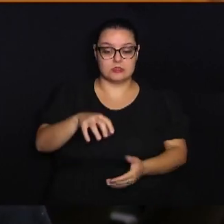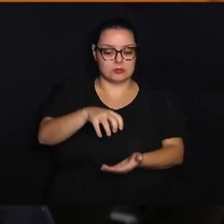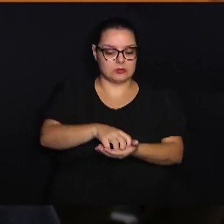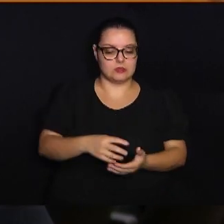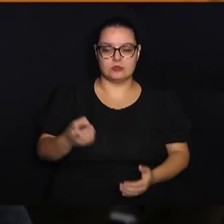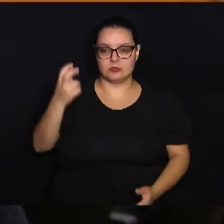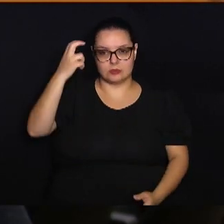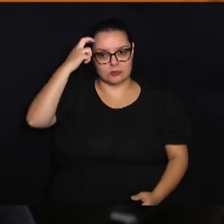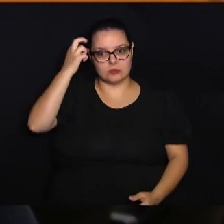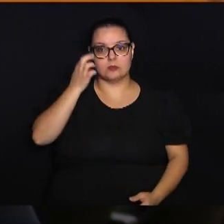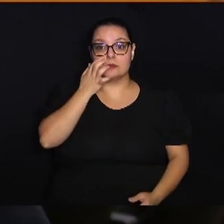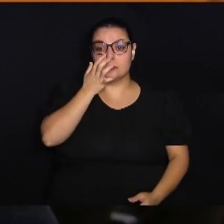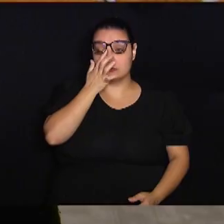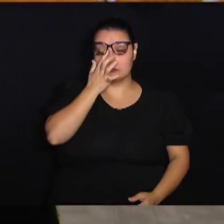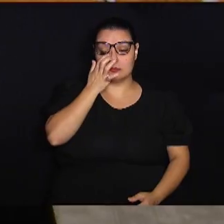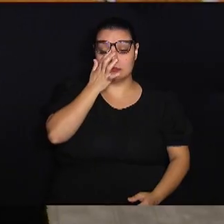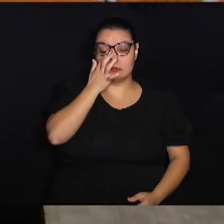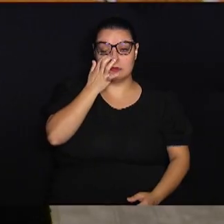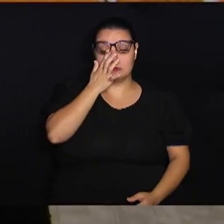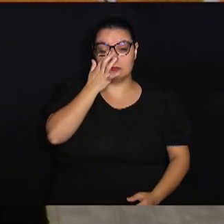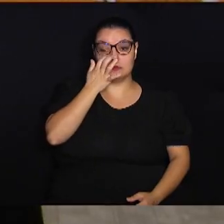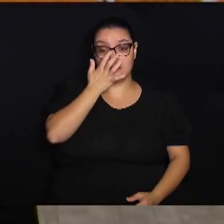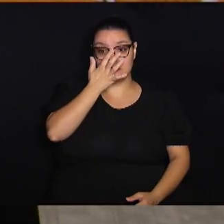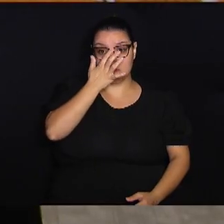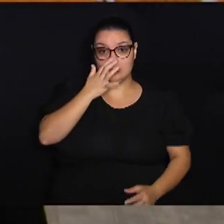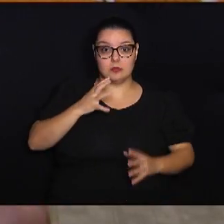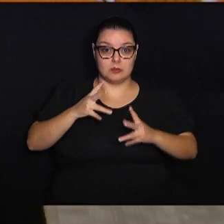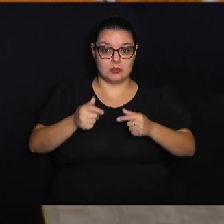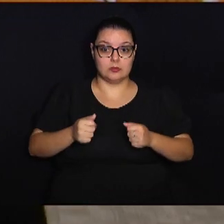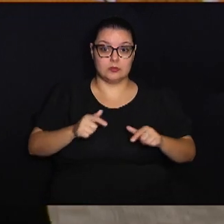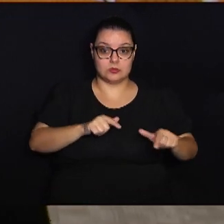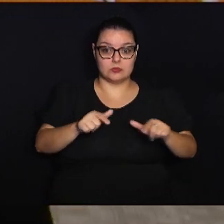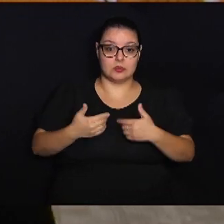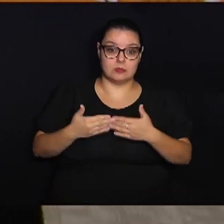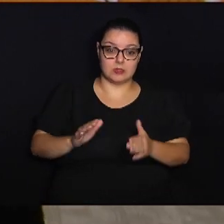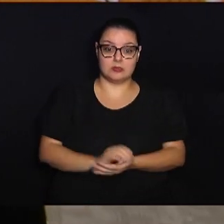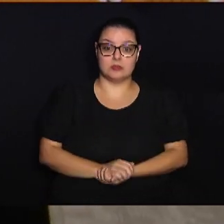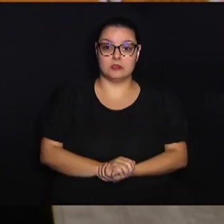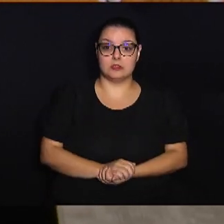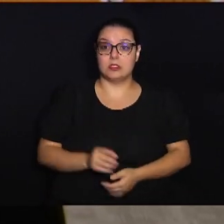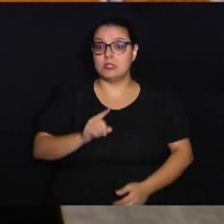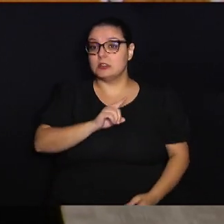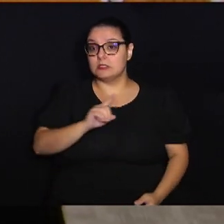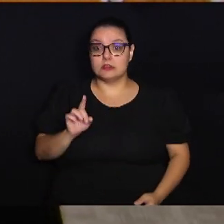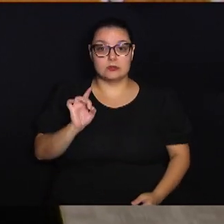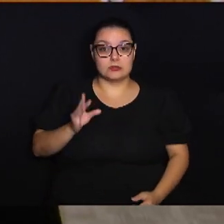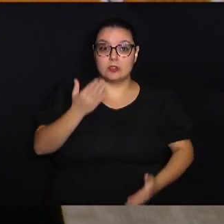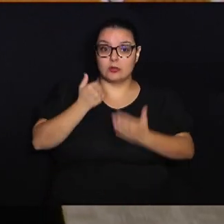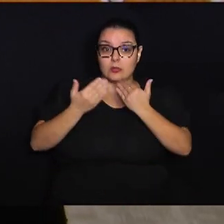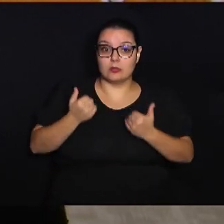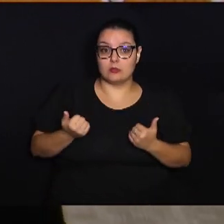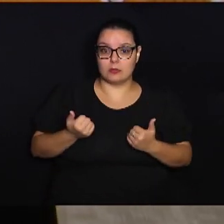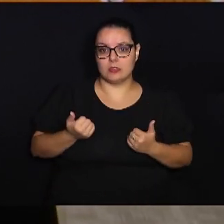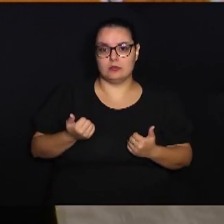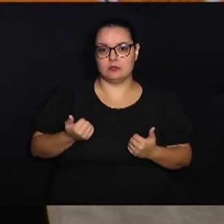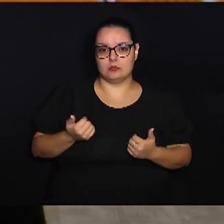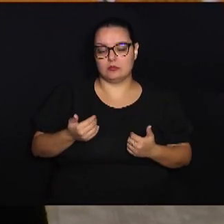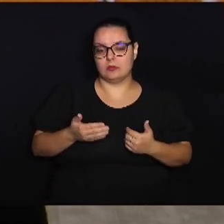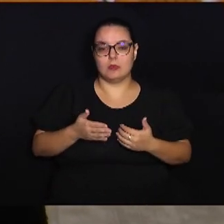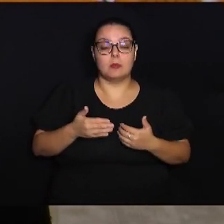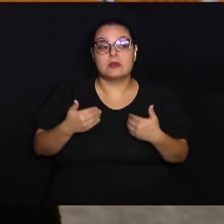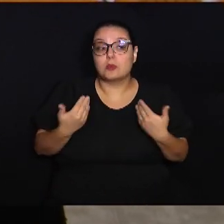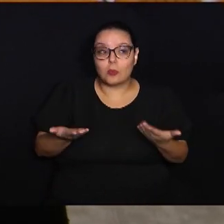completar 200 edições. Se vocês amam essa cultura rap de improvisação, grita ele! Não, ele não!